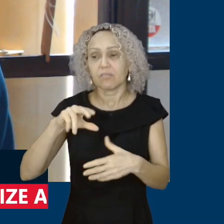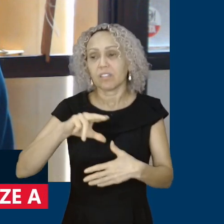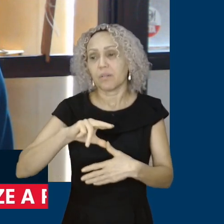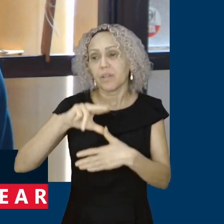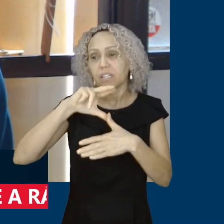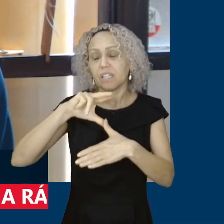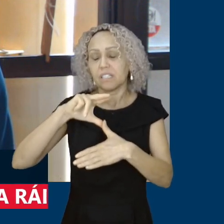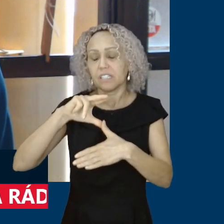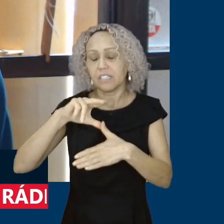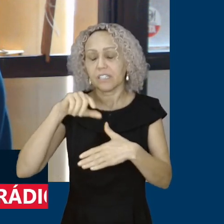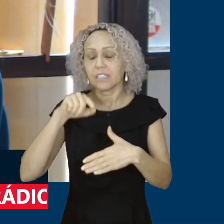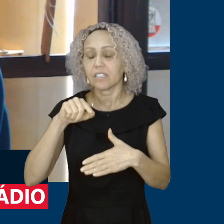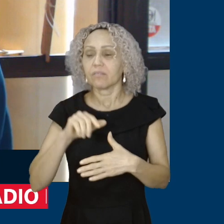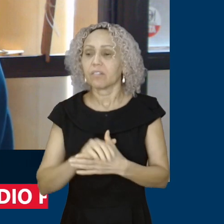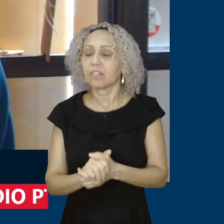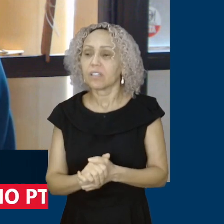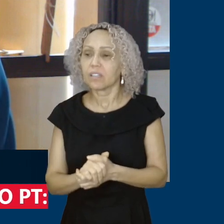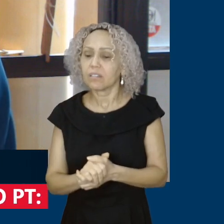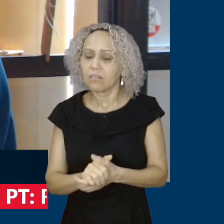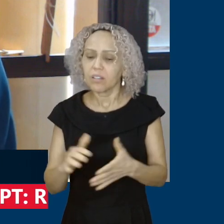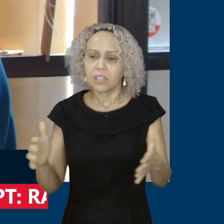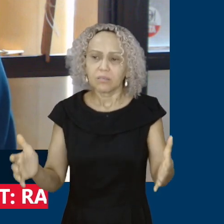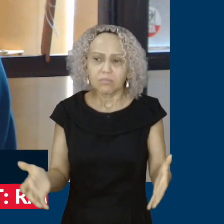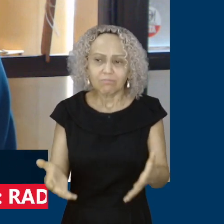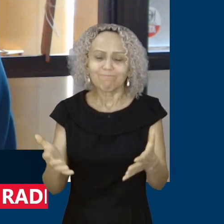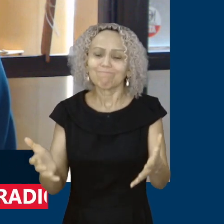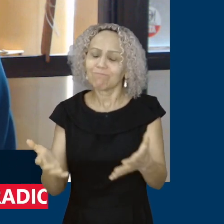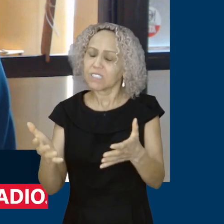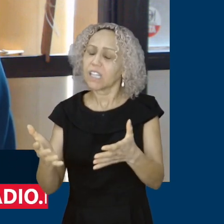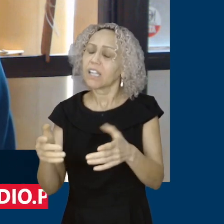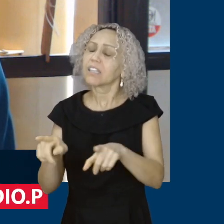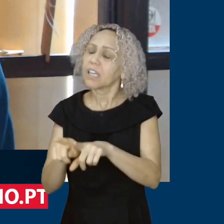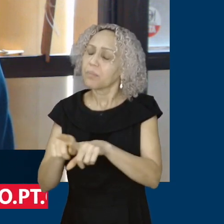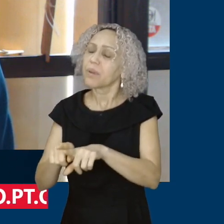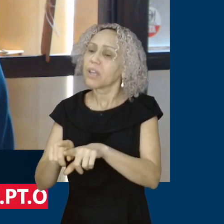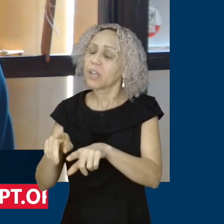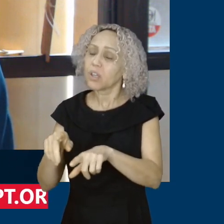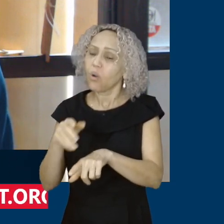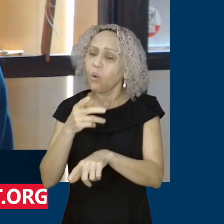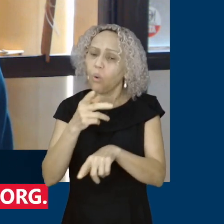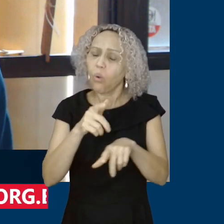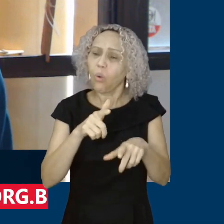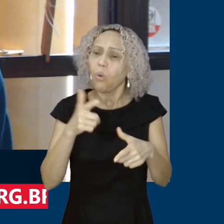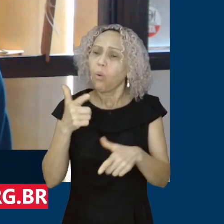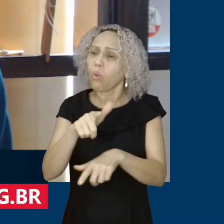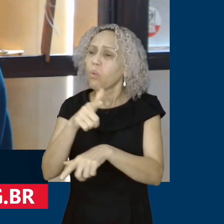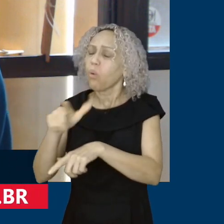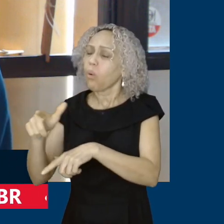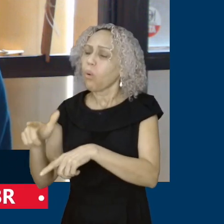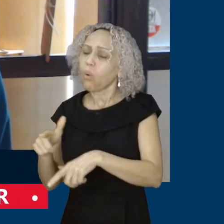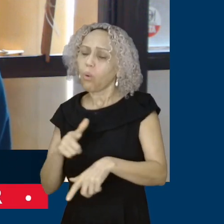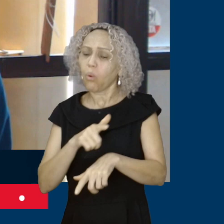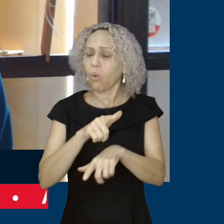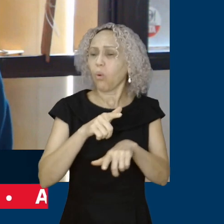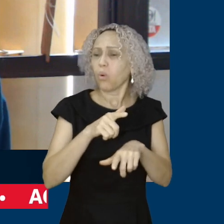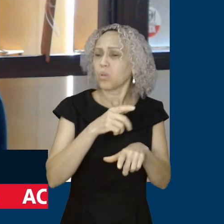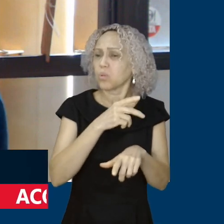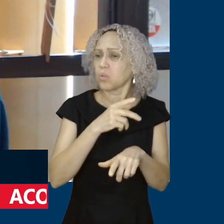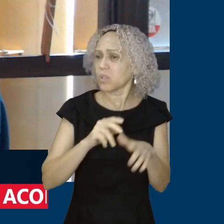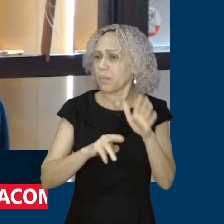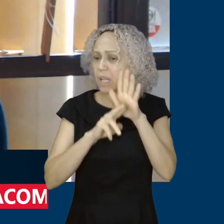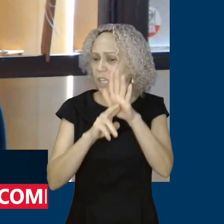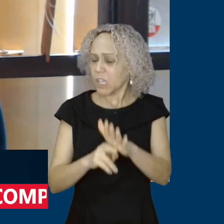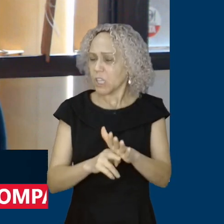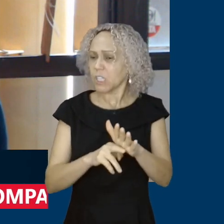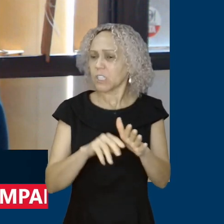inclusive, outros líderes mundiais a também seguir ao mesmo caminho e dar um protagonismo diferente